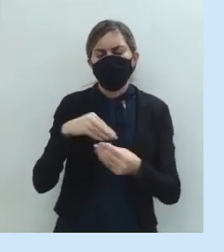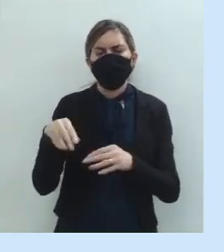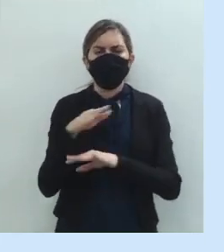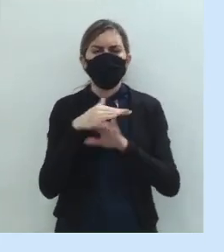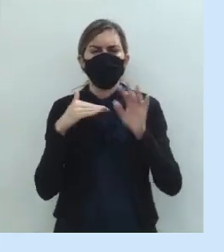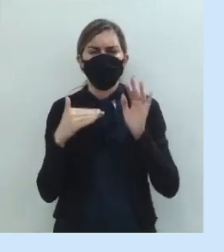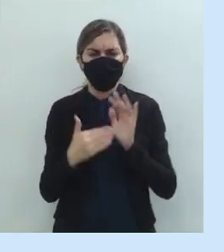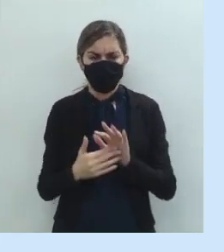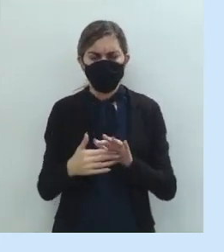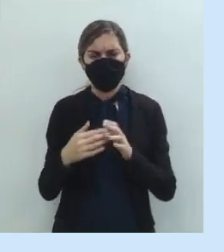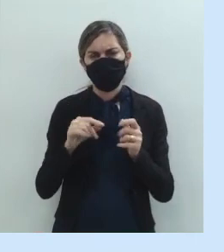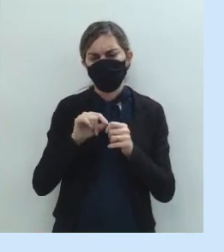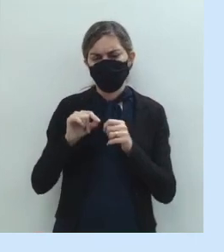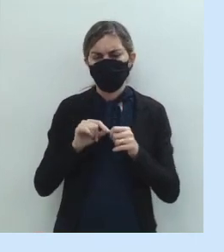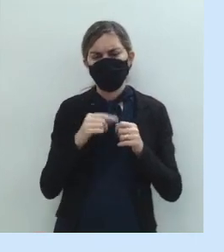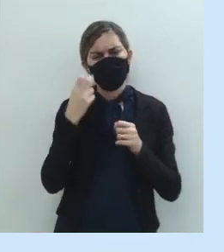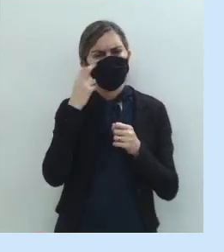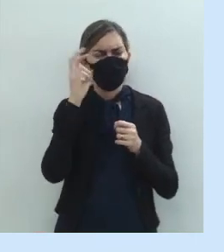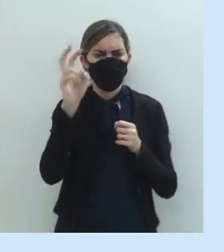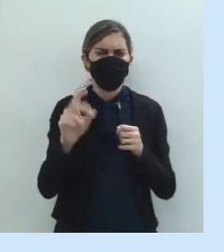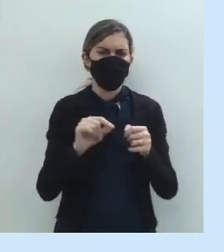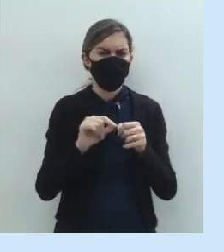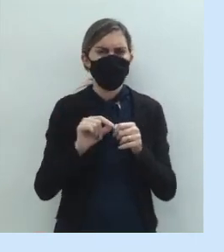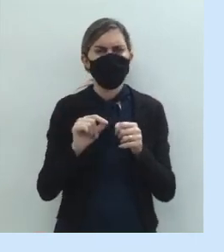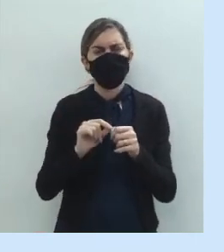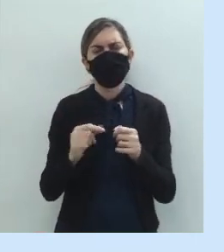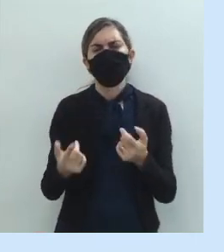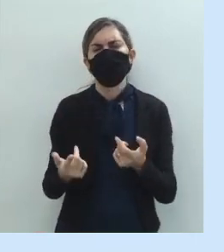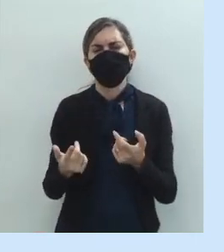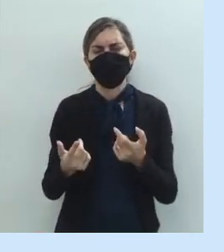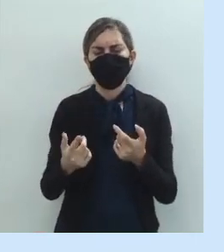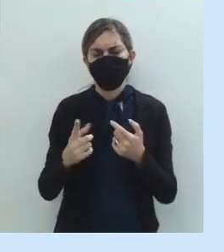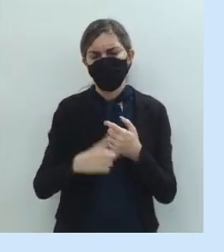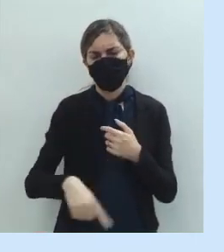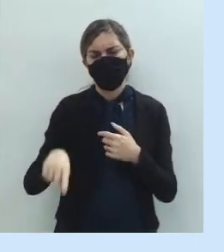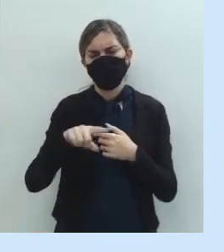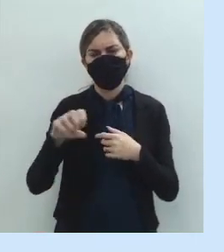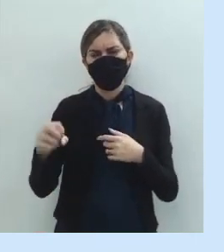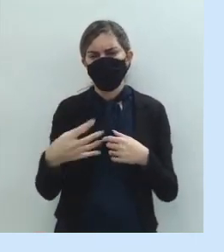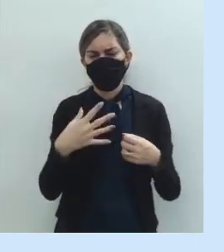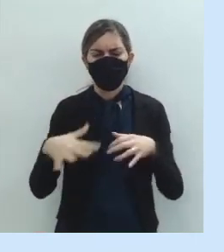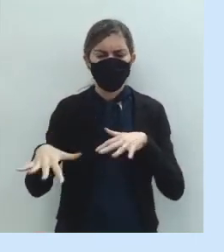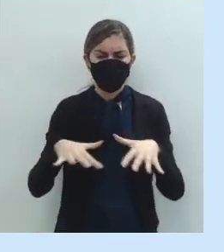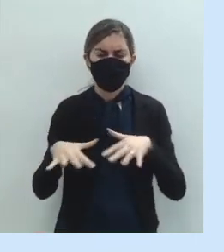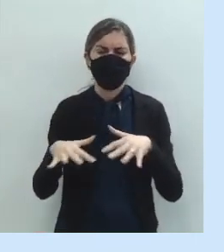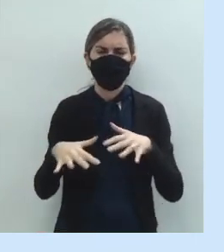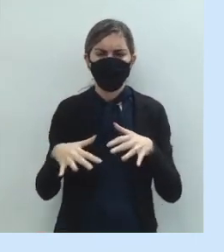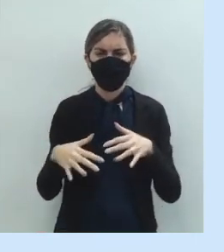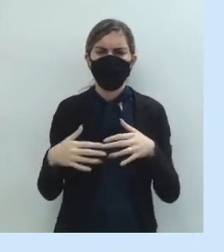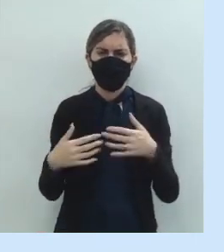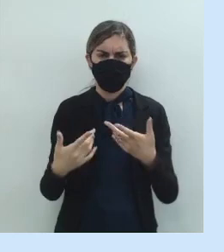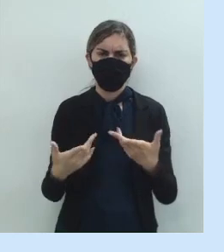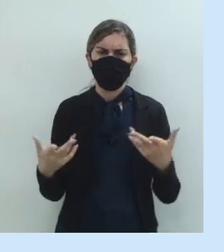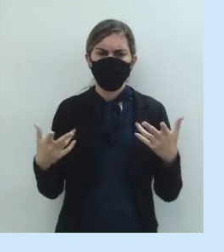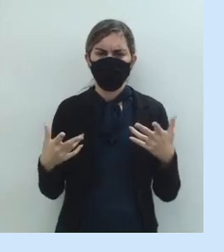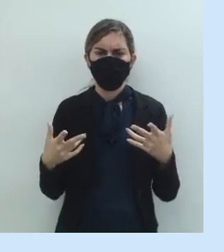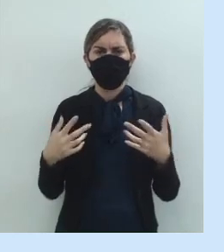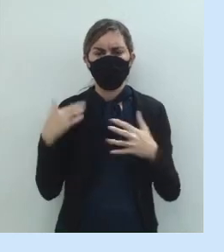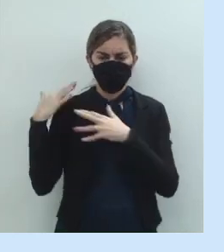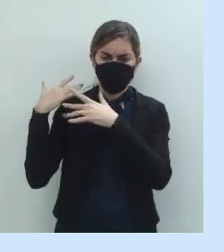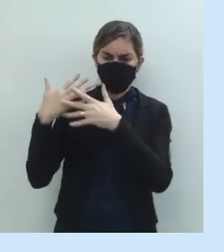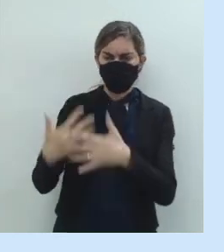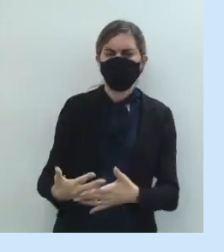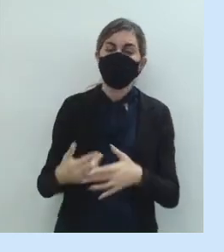tudo vai formando nossa cultura e vai fazendo com que os novos movimentos também bebam nessa fonte